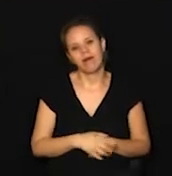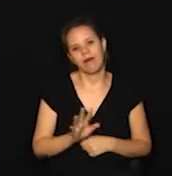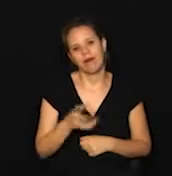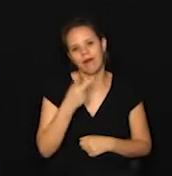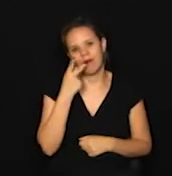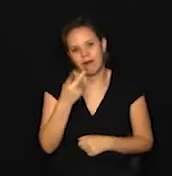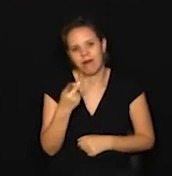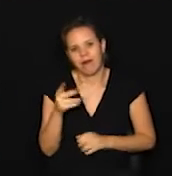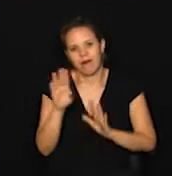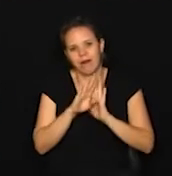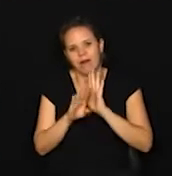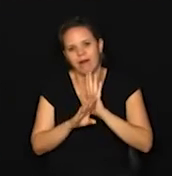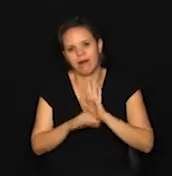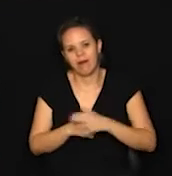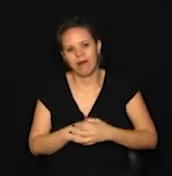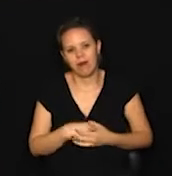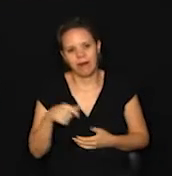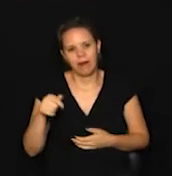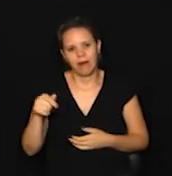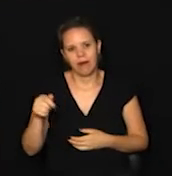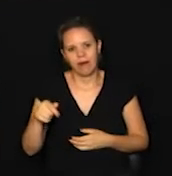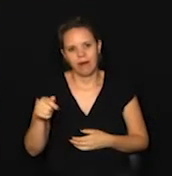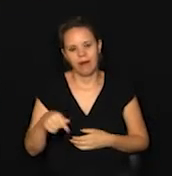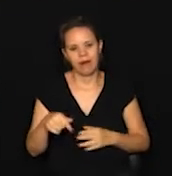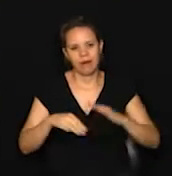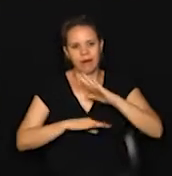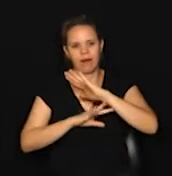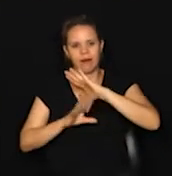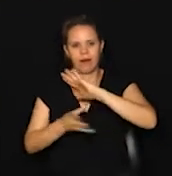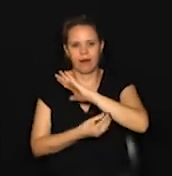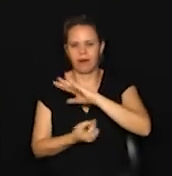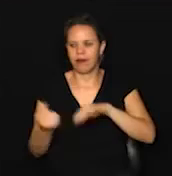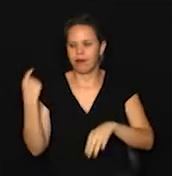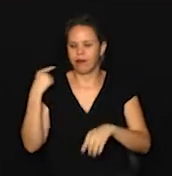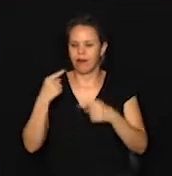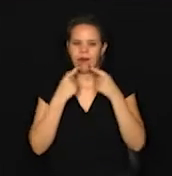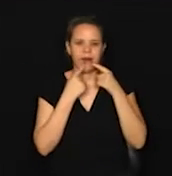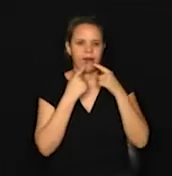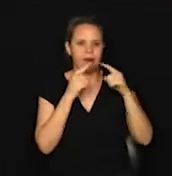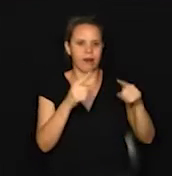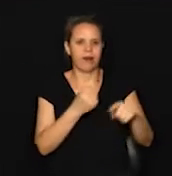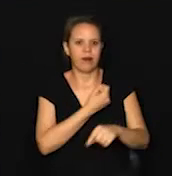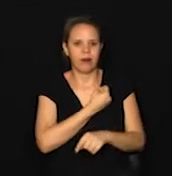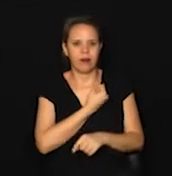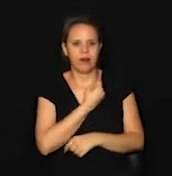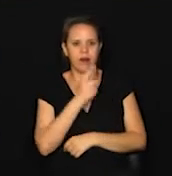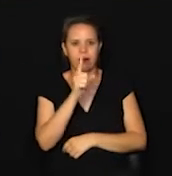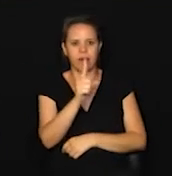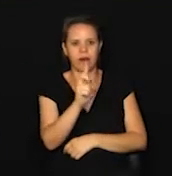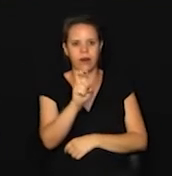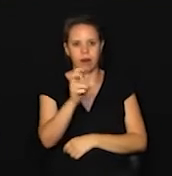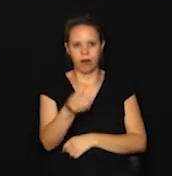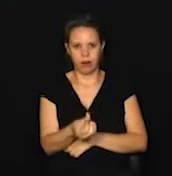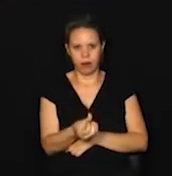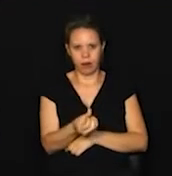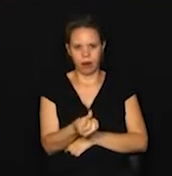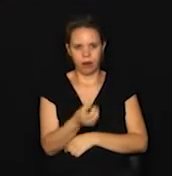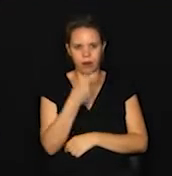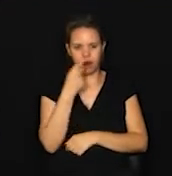no nosso programa, aqui no Câmara Total, das reclamações número 156. A gente está falando